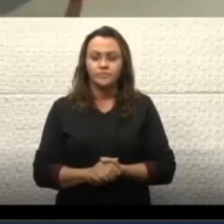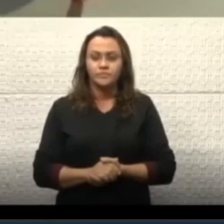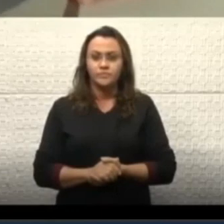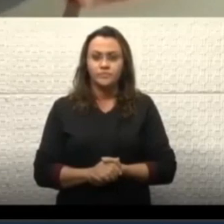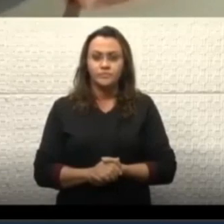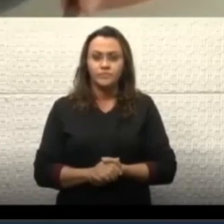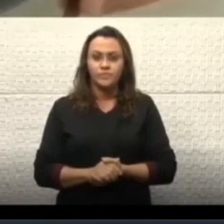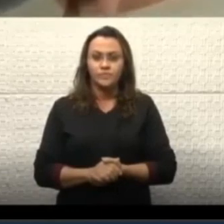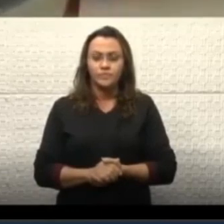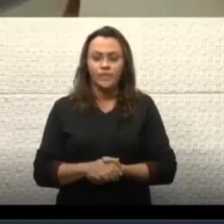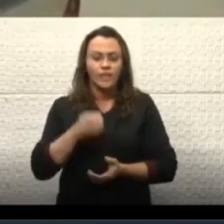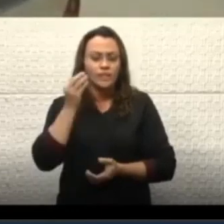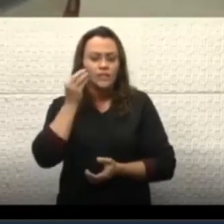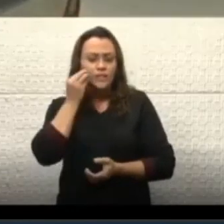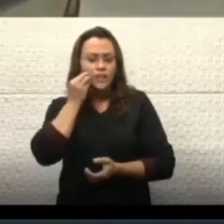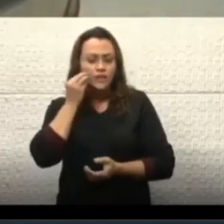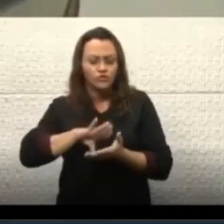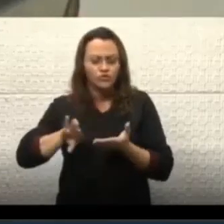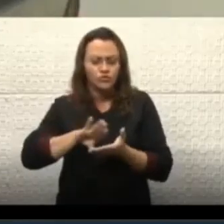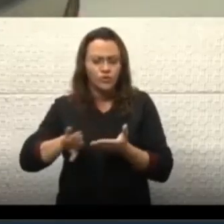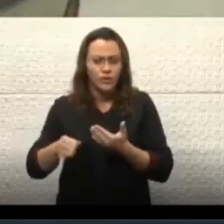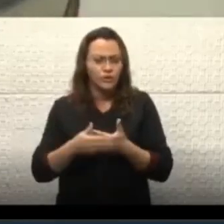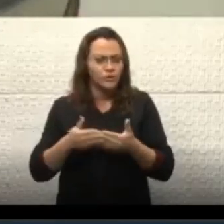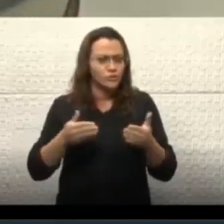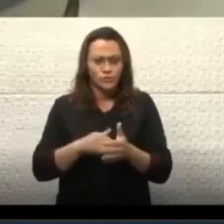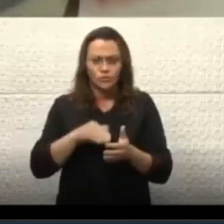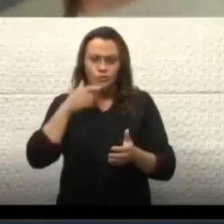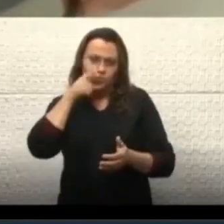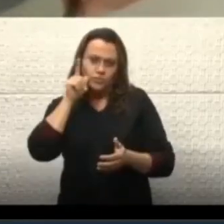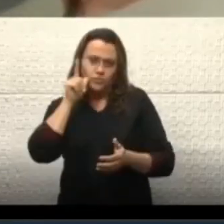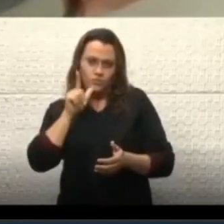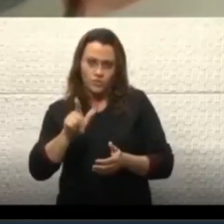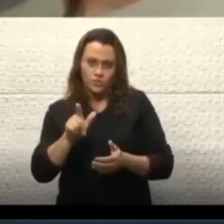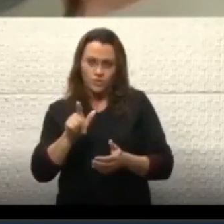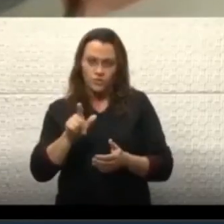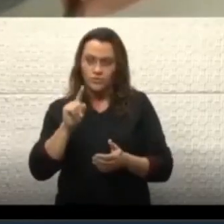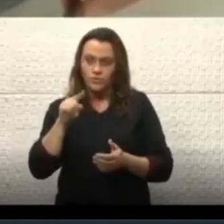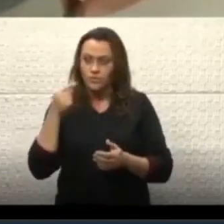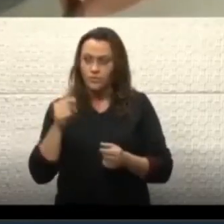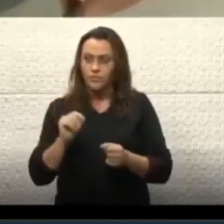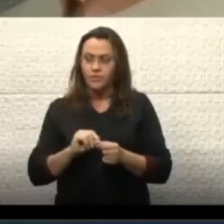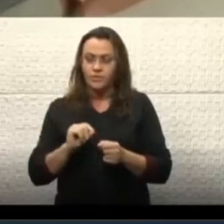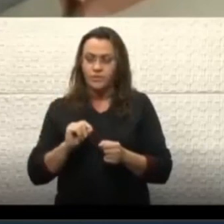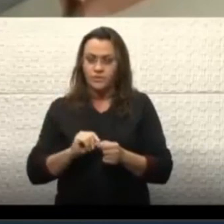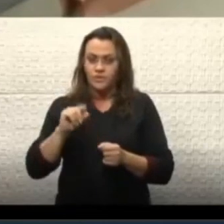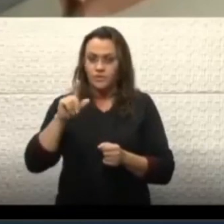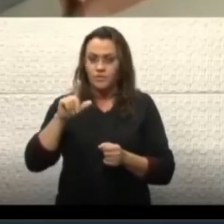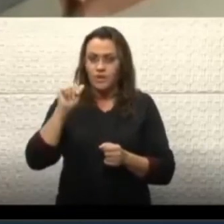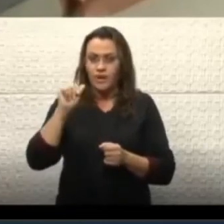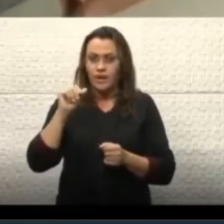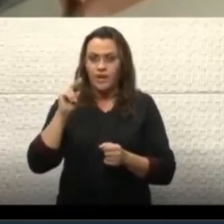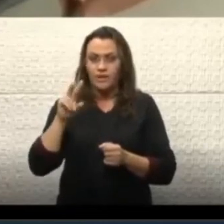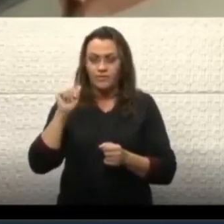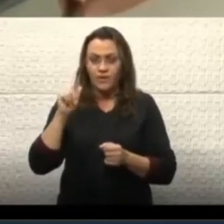Então, retire o máximo de solução. Então, pode fazer uma lavagem.